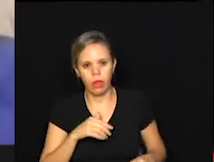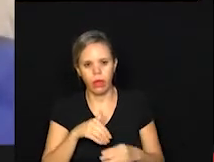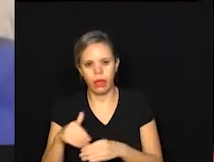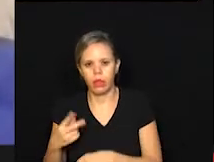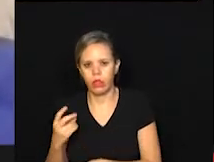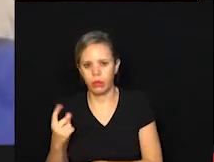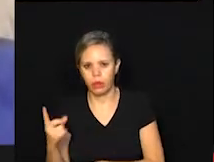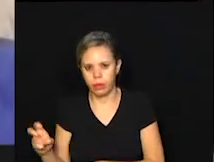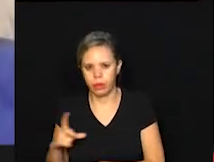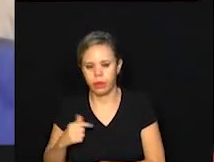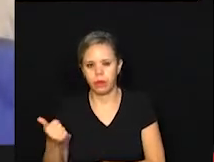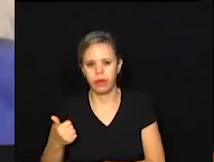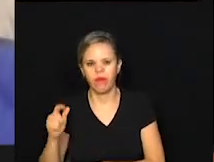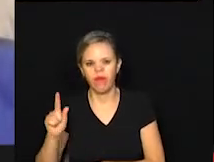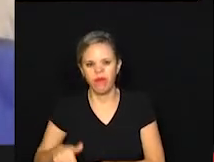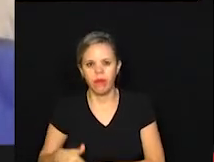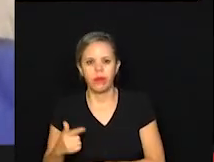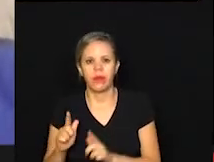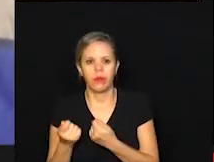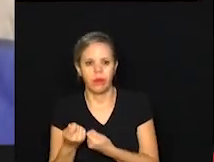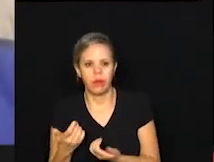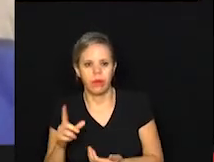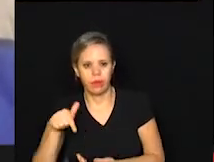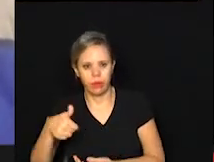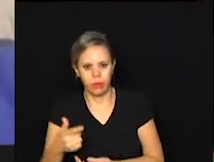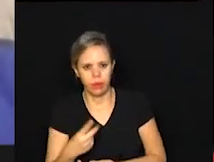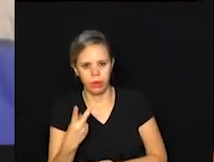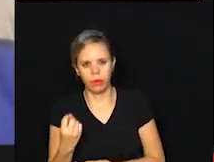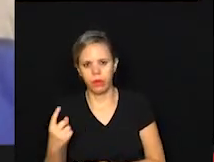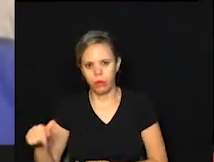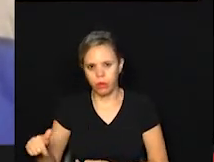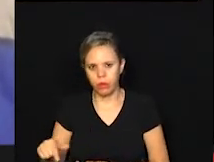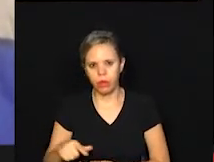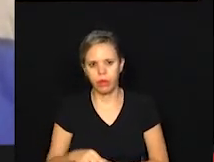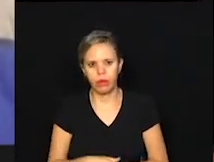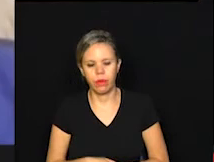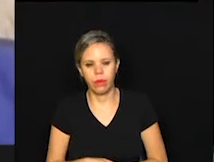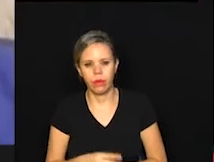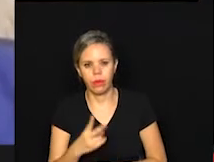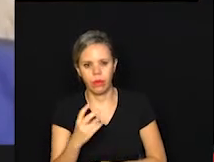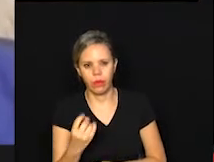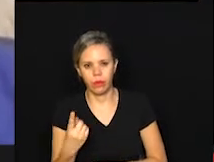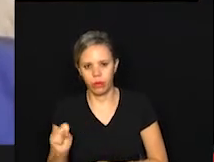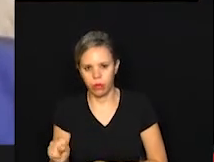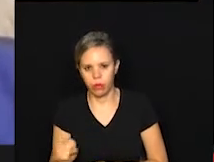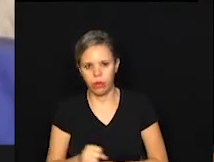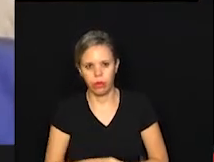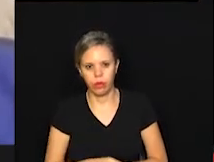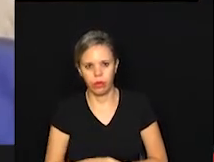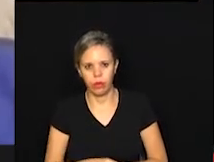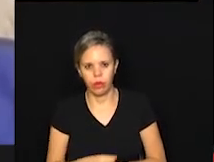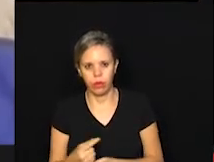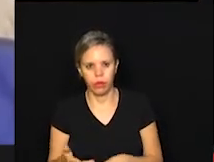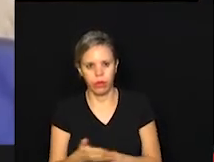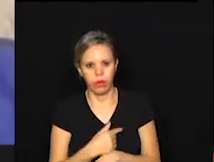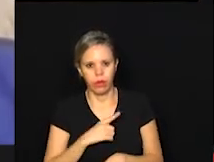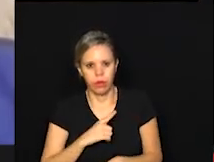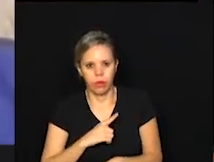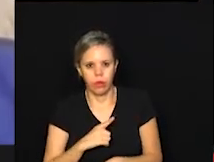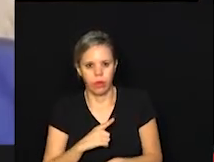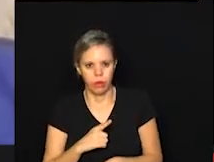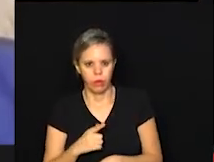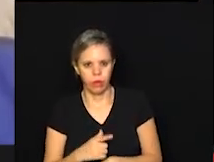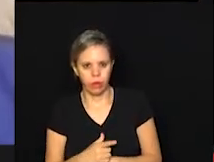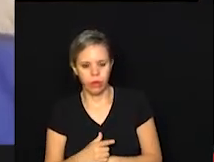2015, esse é a primeira gestão. Depois, 2017 e 2018, porque acho que nós tivemos